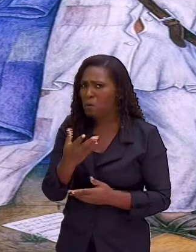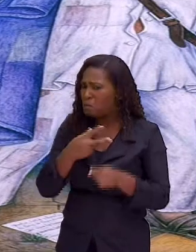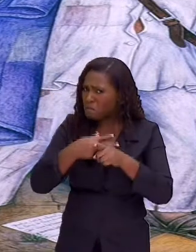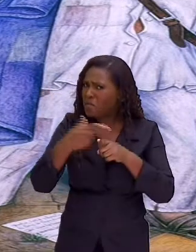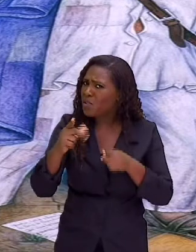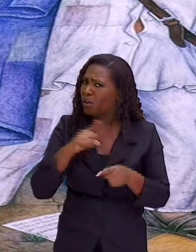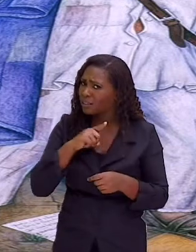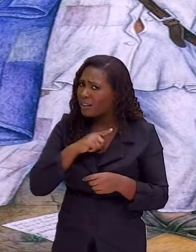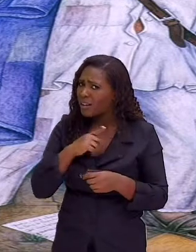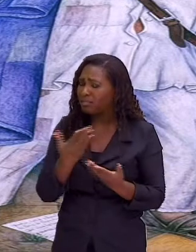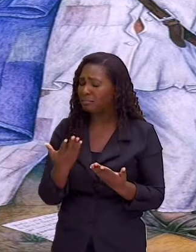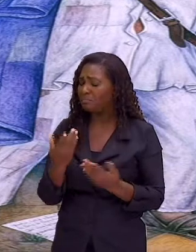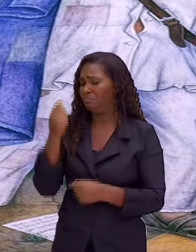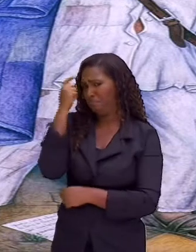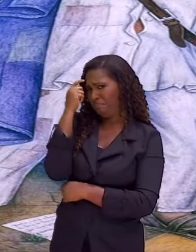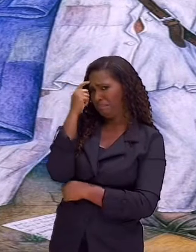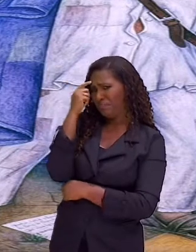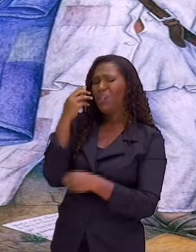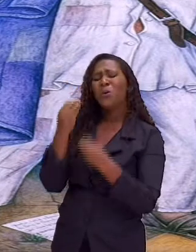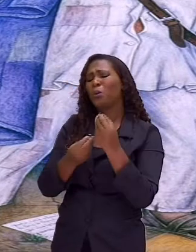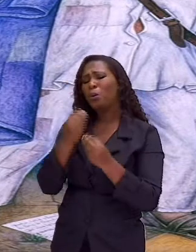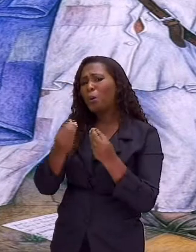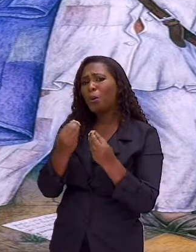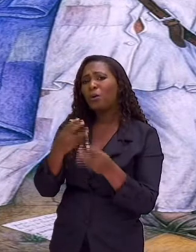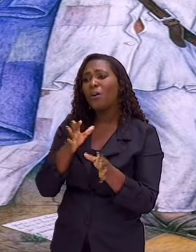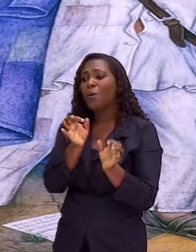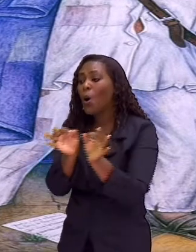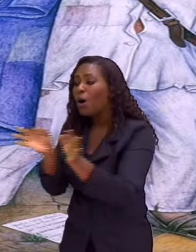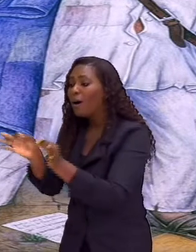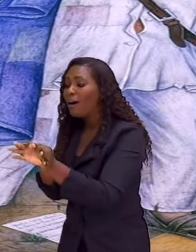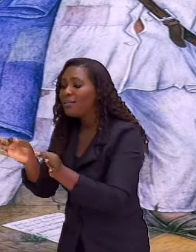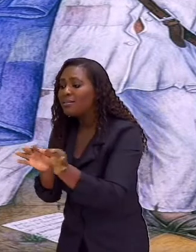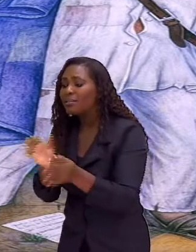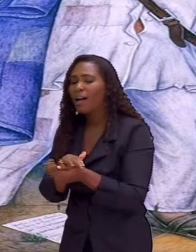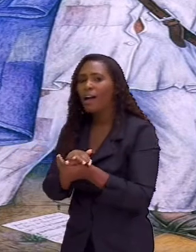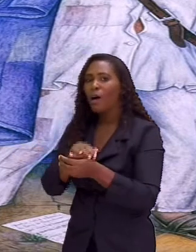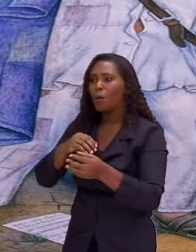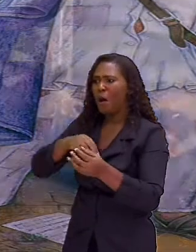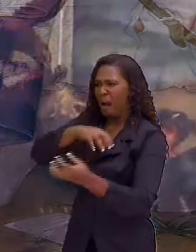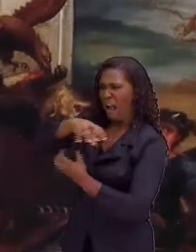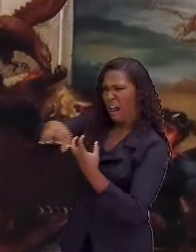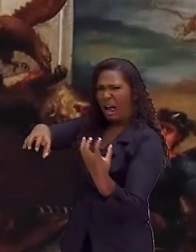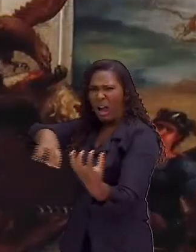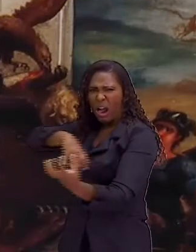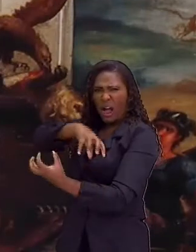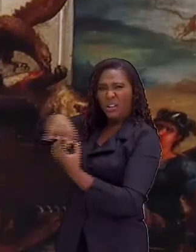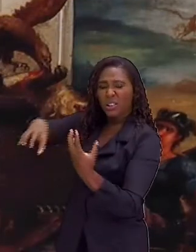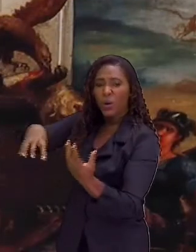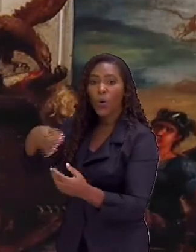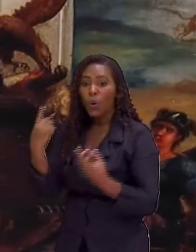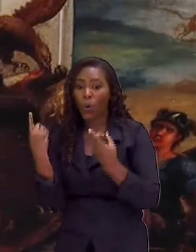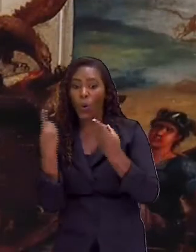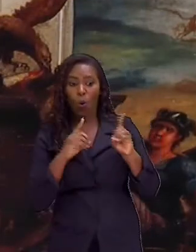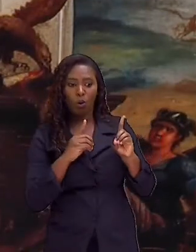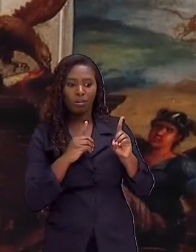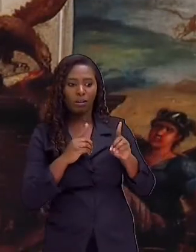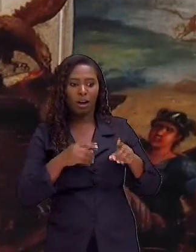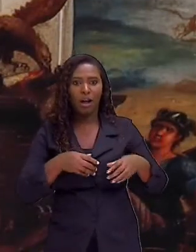contra mim mesmo, né? Contra a própria pessoa. Representando os poderes